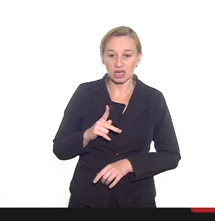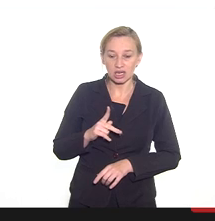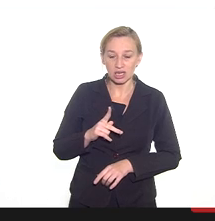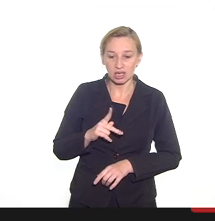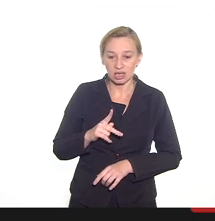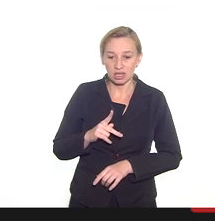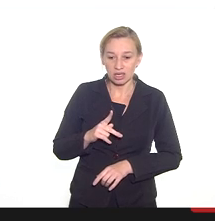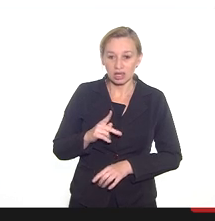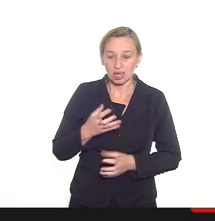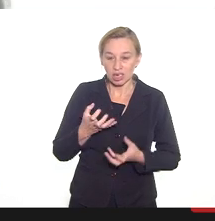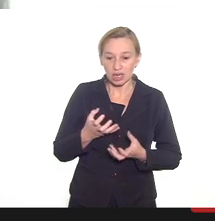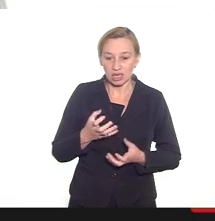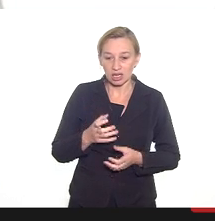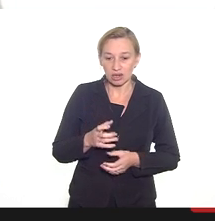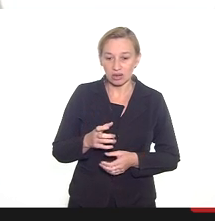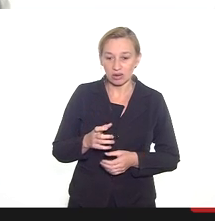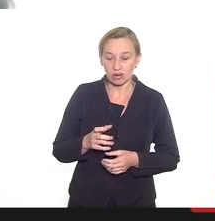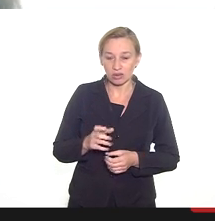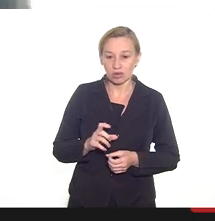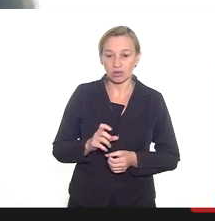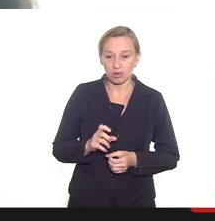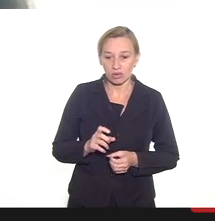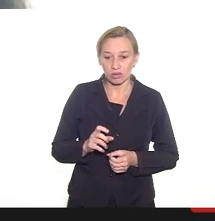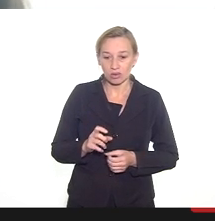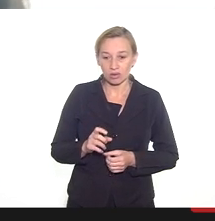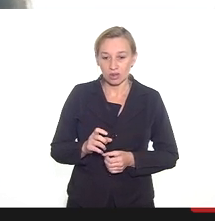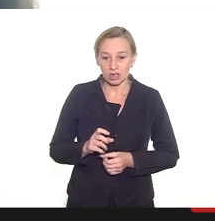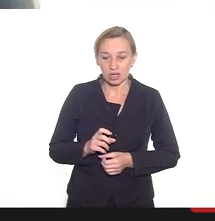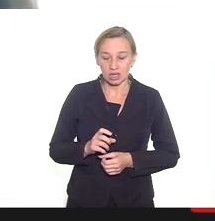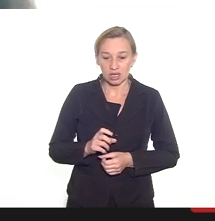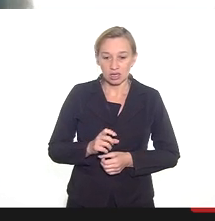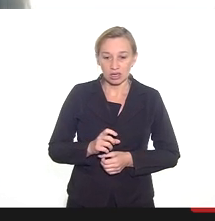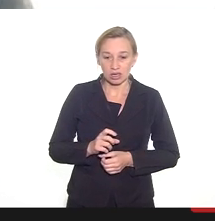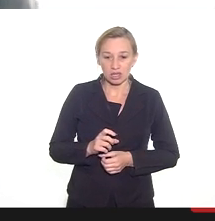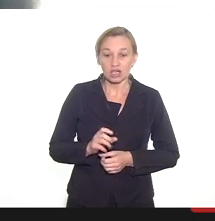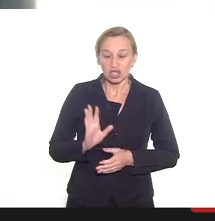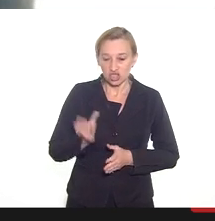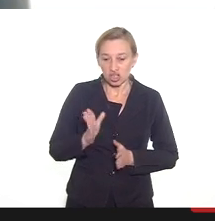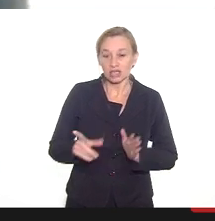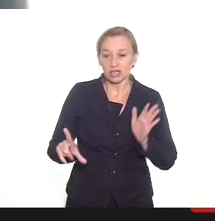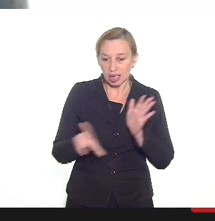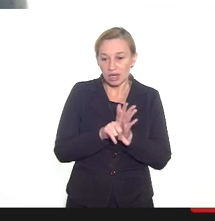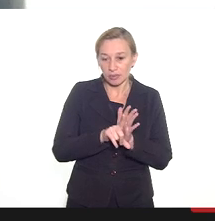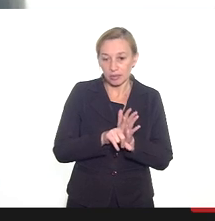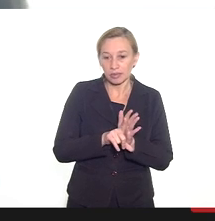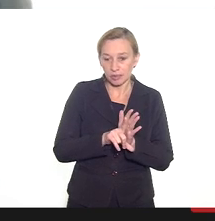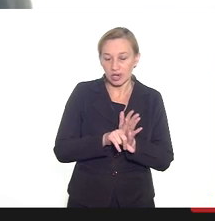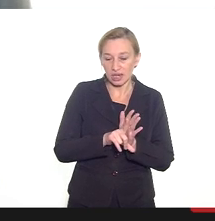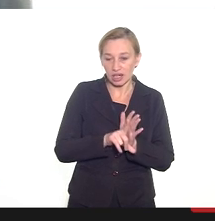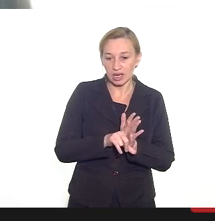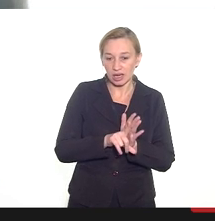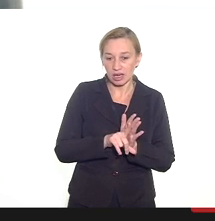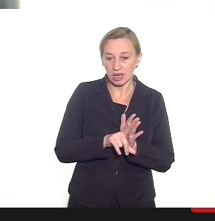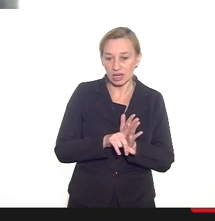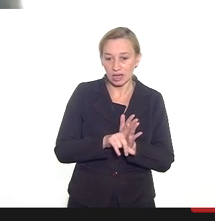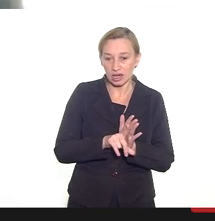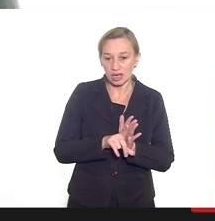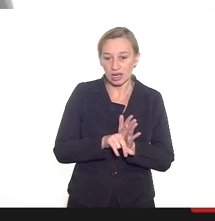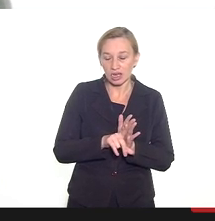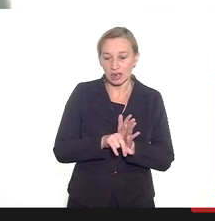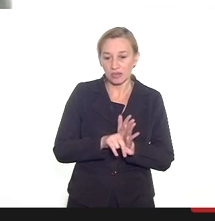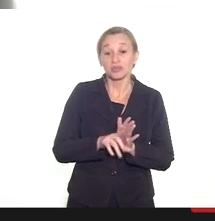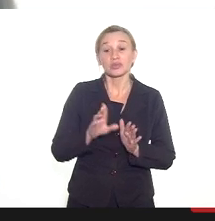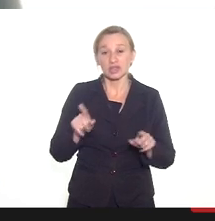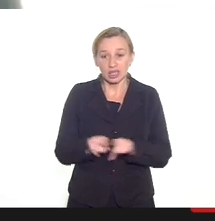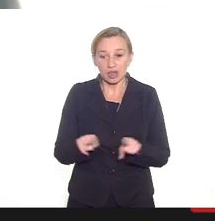pretendia criar uma figura jurídica sui generis, uma figura jurídica que está prevista na própria Lei Maria da Penha e também